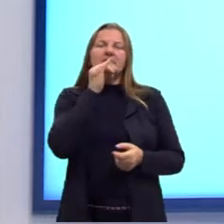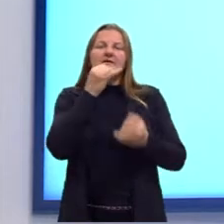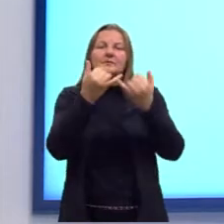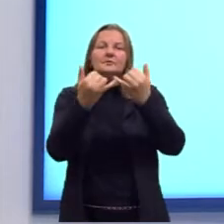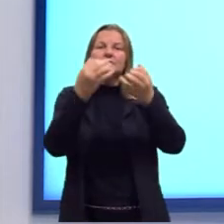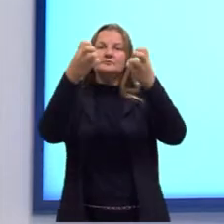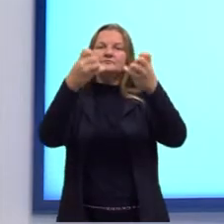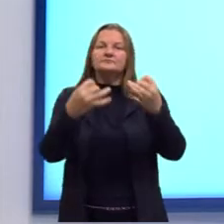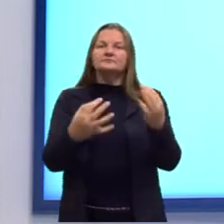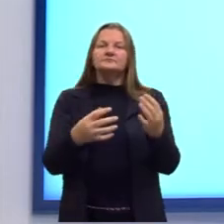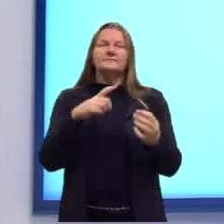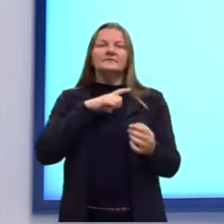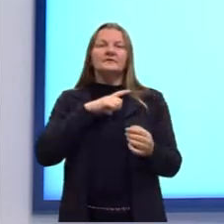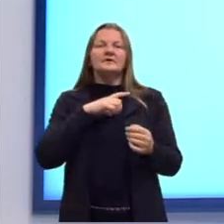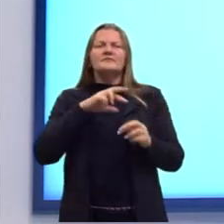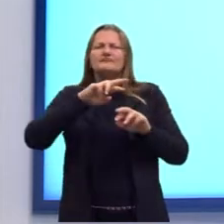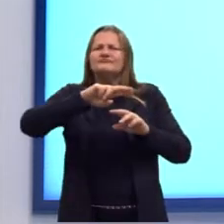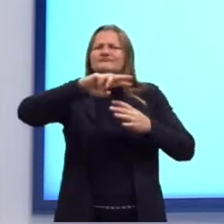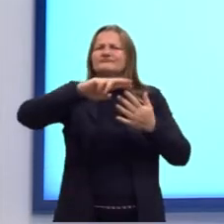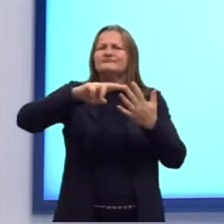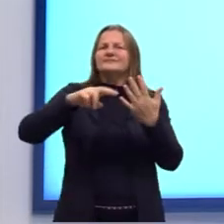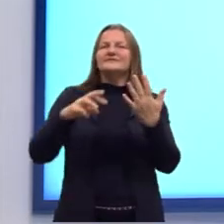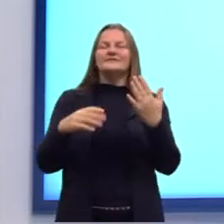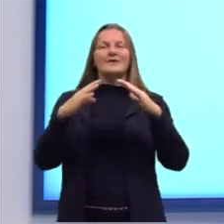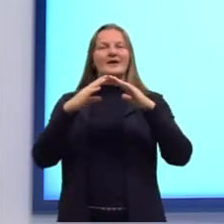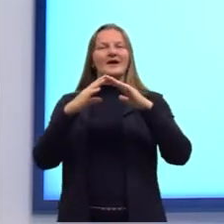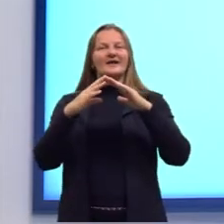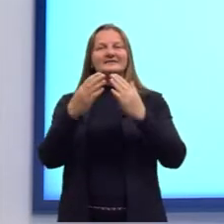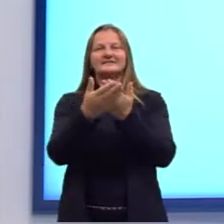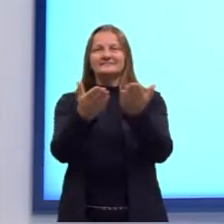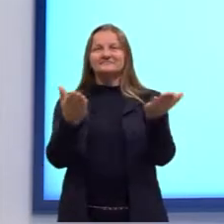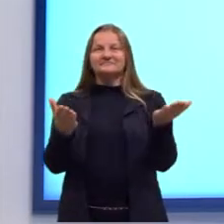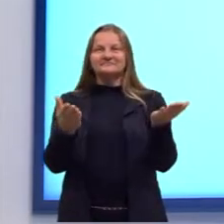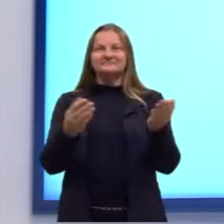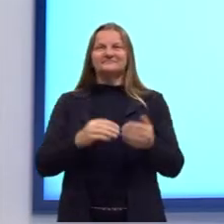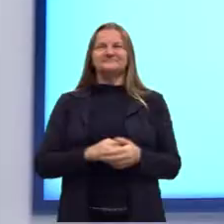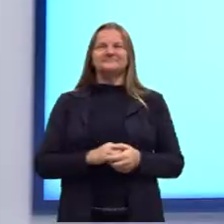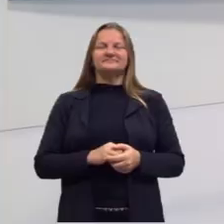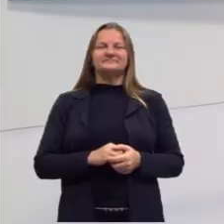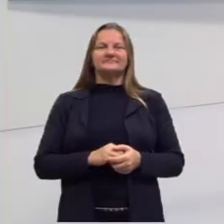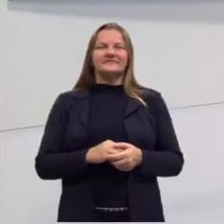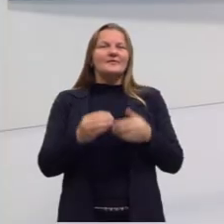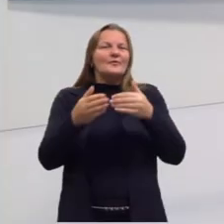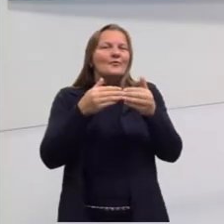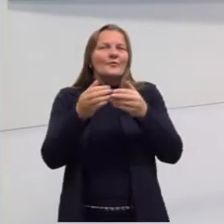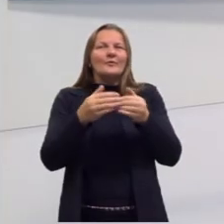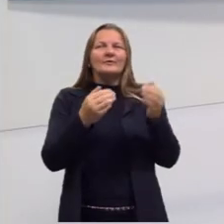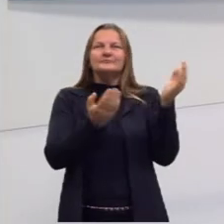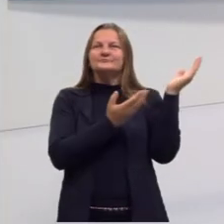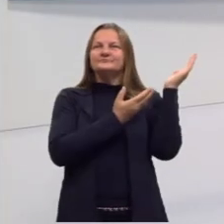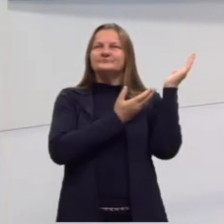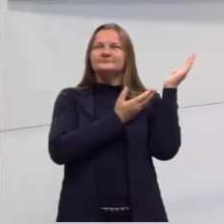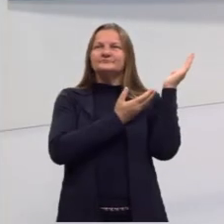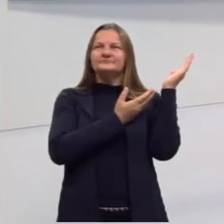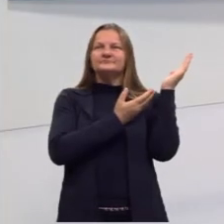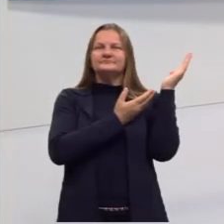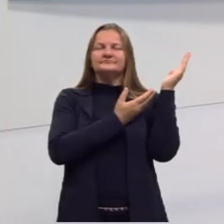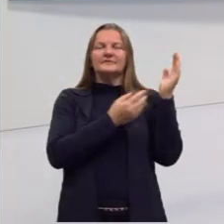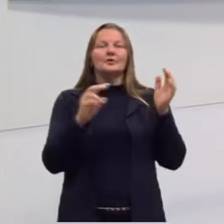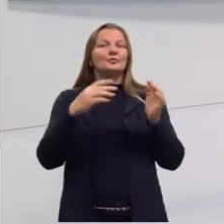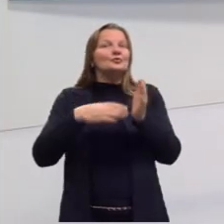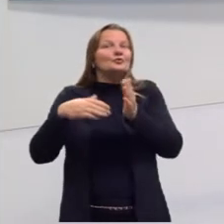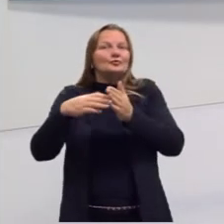a gente pode pensar então em vários utensílios domésticos da nossa casa em qualquer um deles né tudo que a gente basicamente